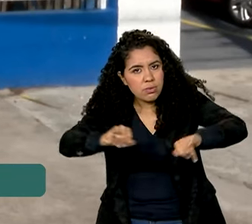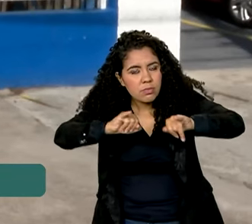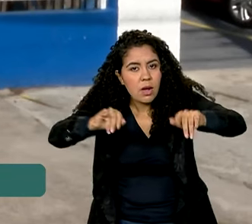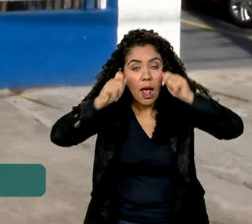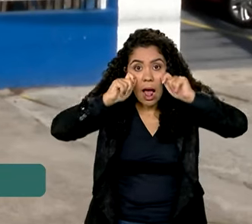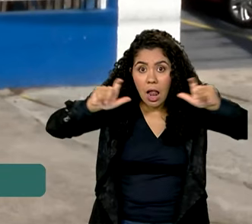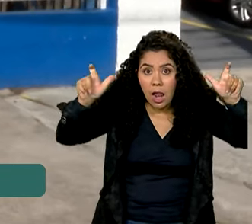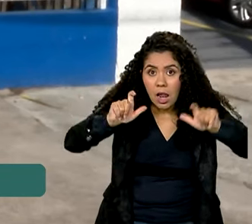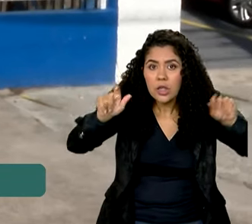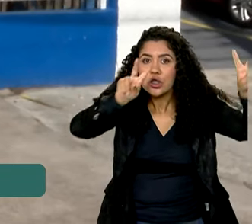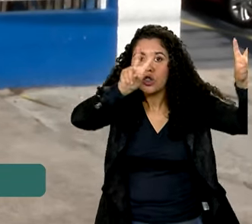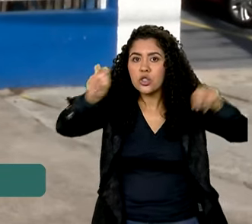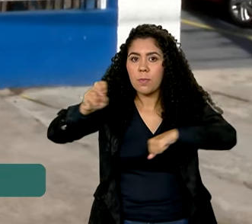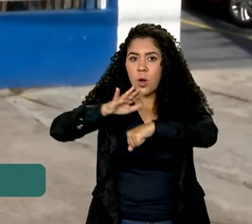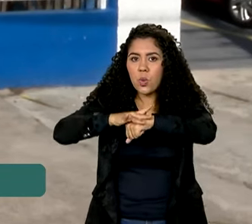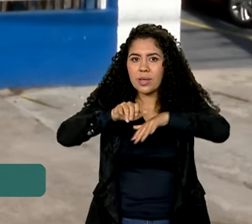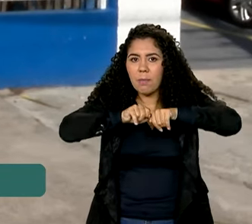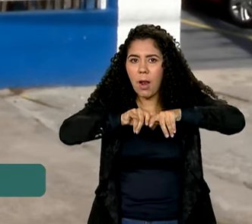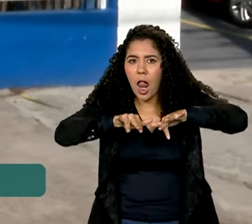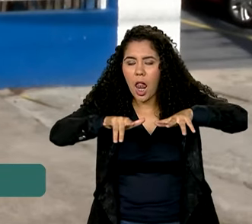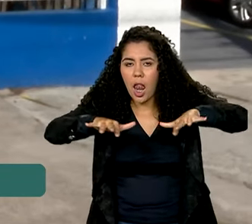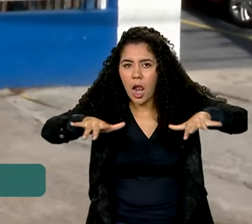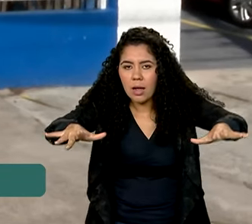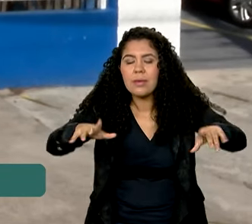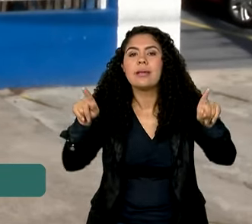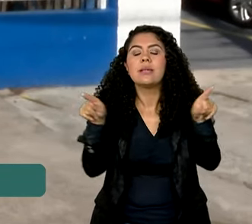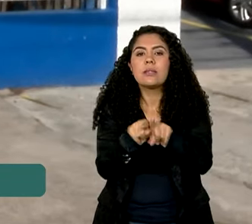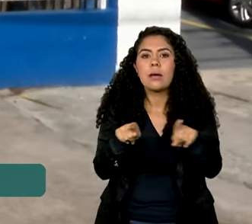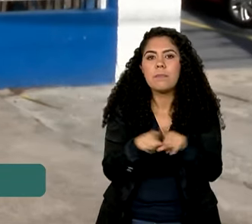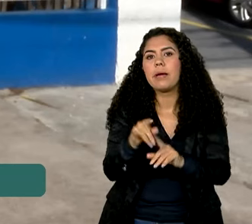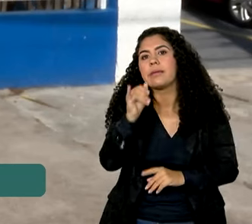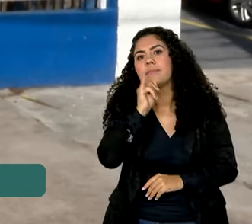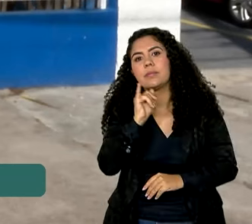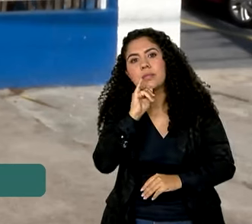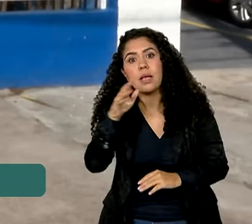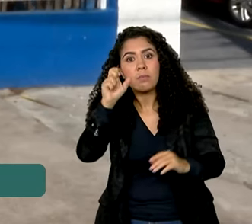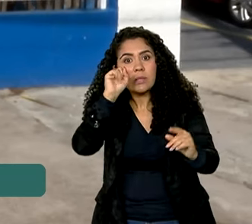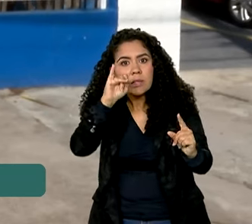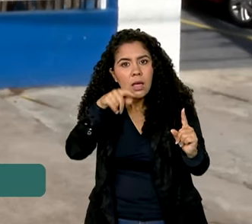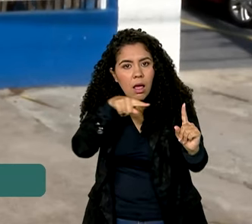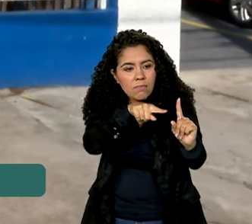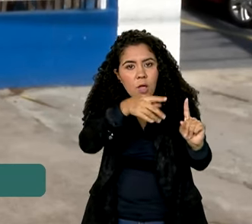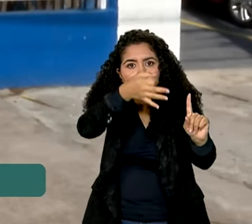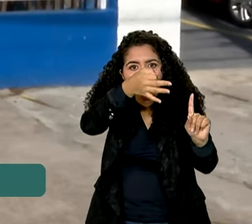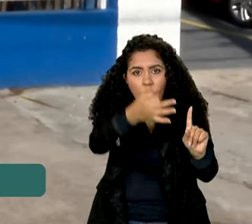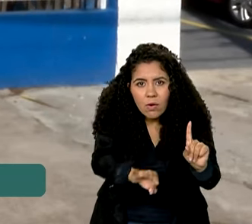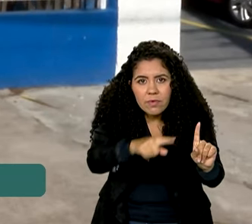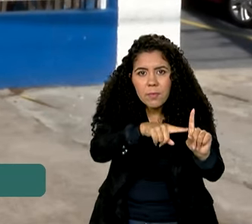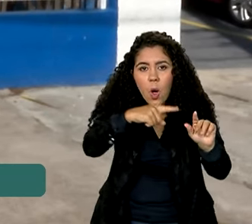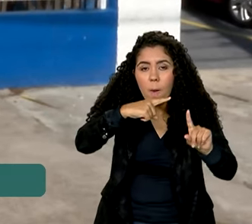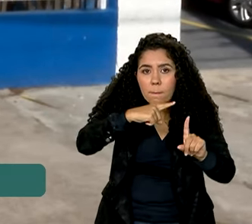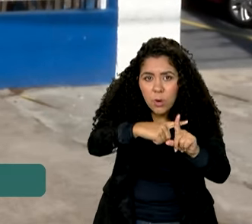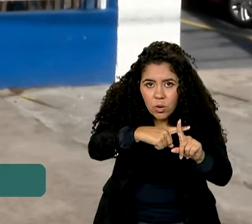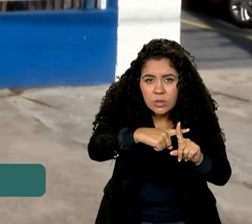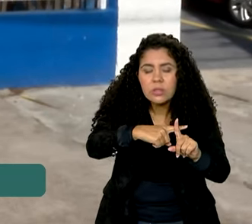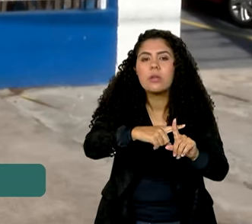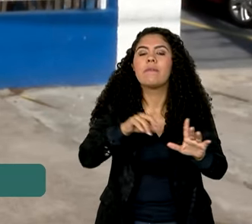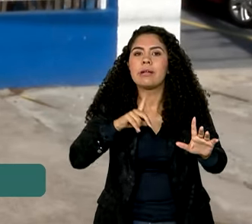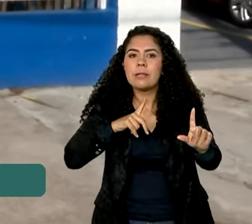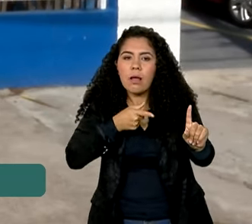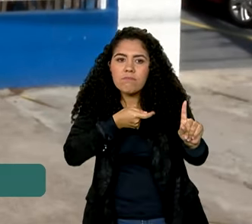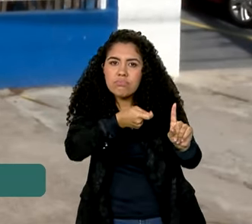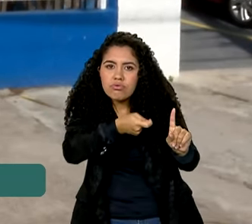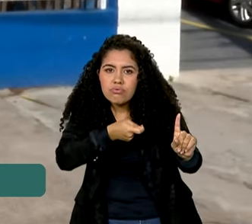avanço da doença no mundo. Além disso, os contatos de casos confirmados aqui no Brasil são monitorados e